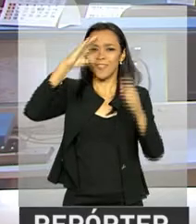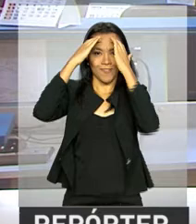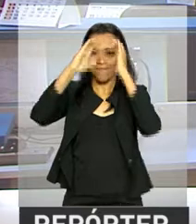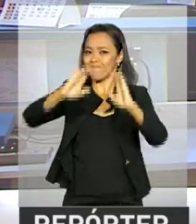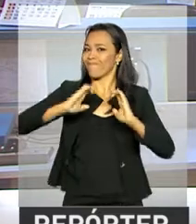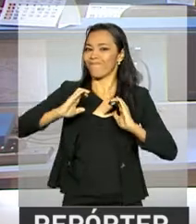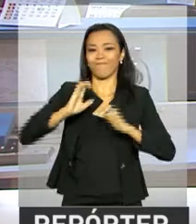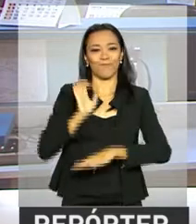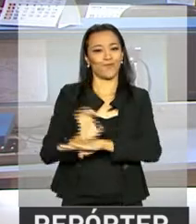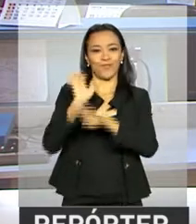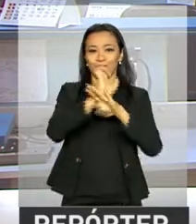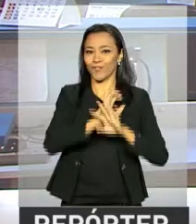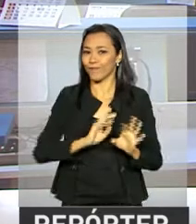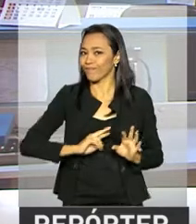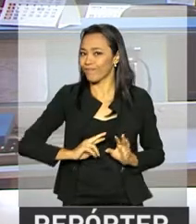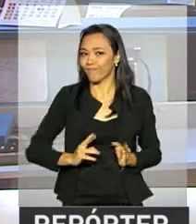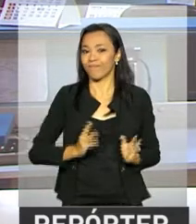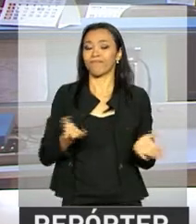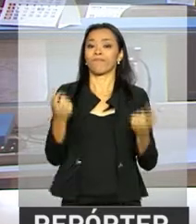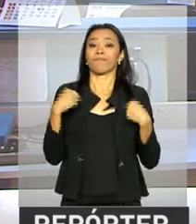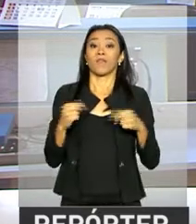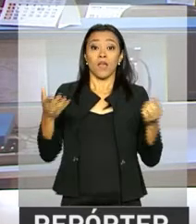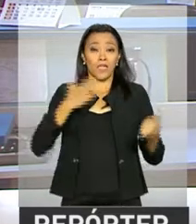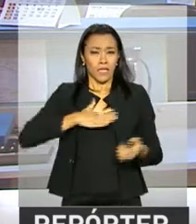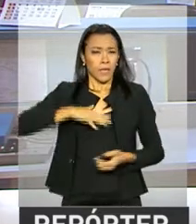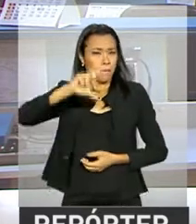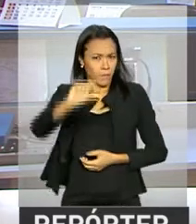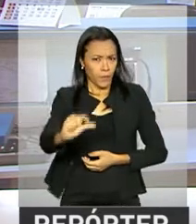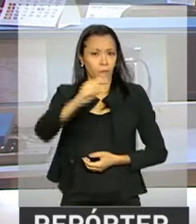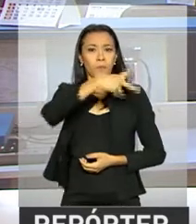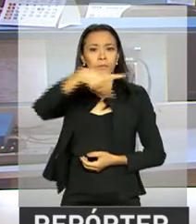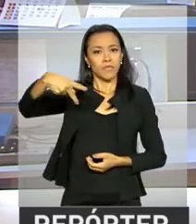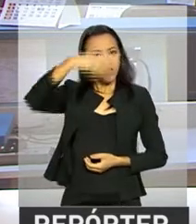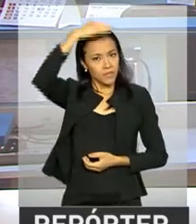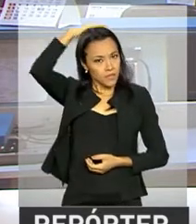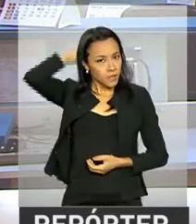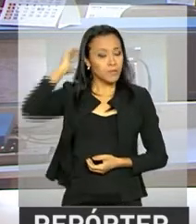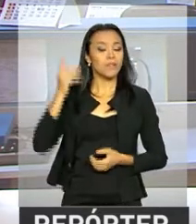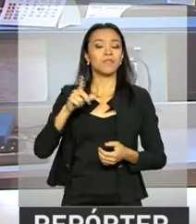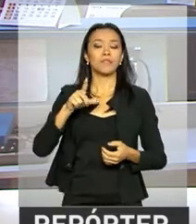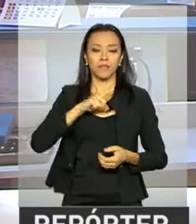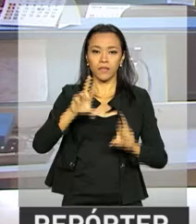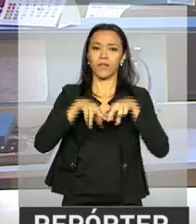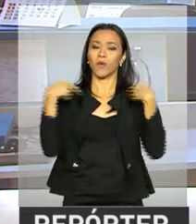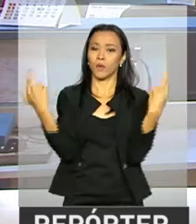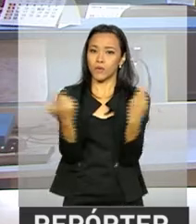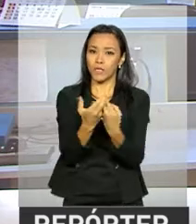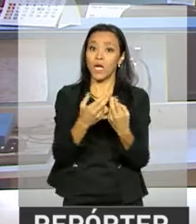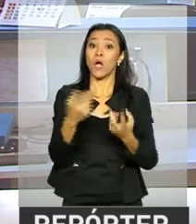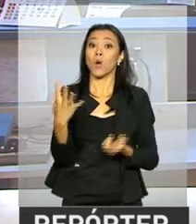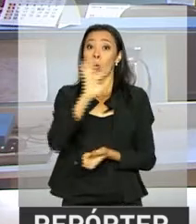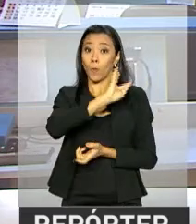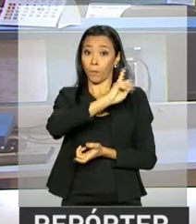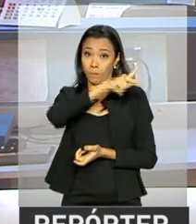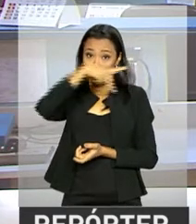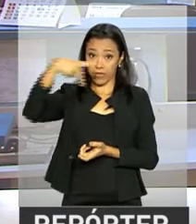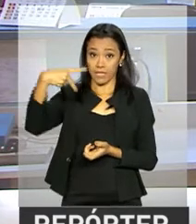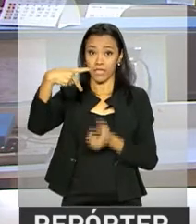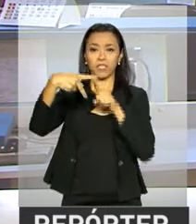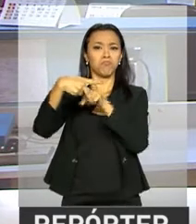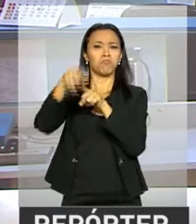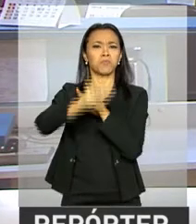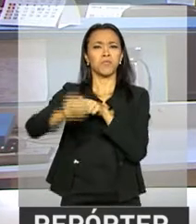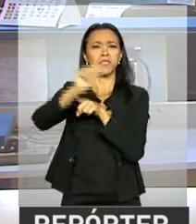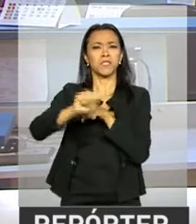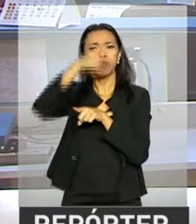e hoje o presidente michel temer se reúne daqui a pouco no palácio planalto com o presidente da frente nacional de prefeitos márcio lacerda